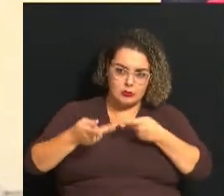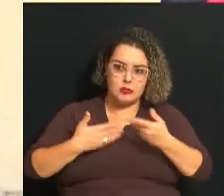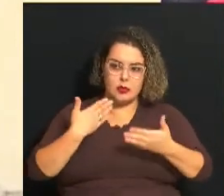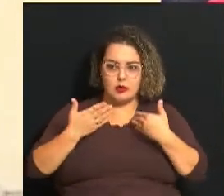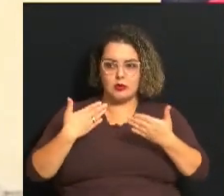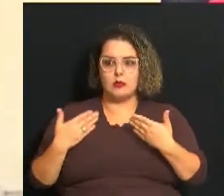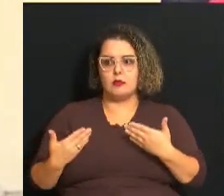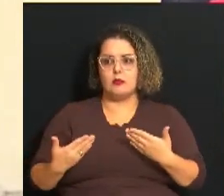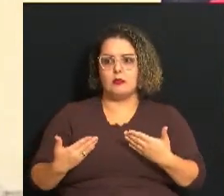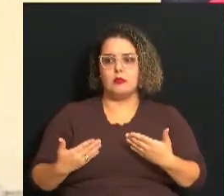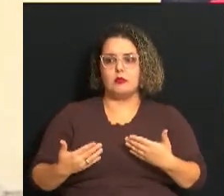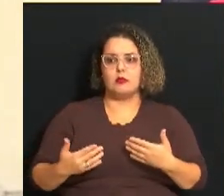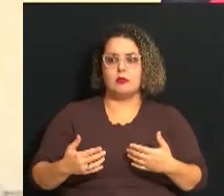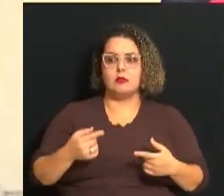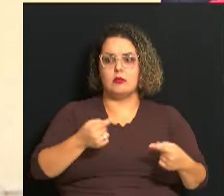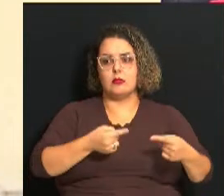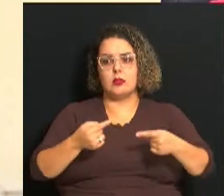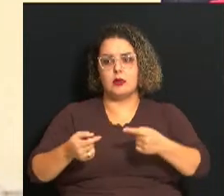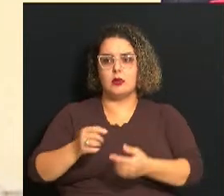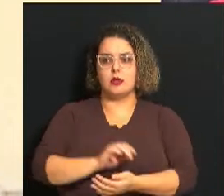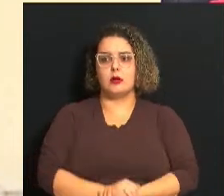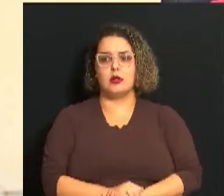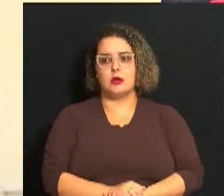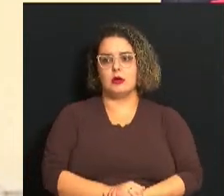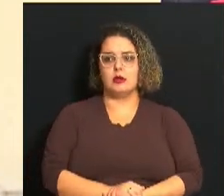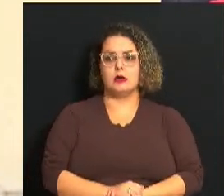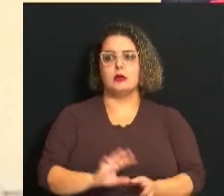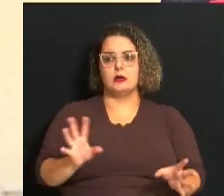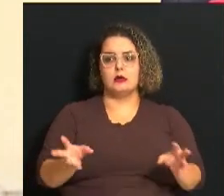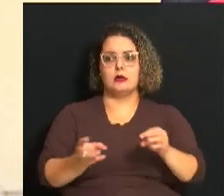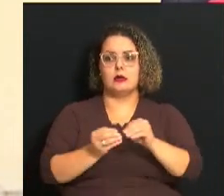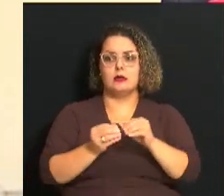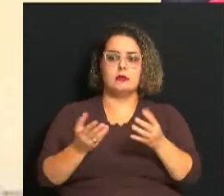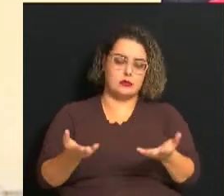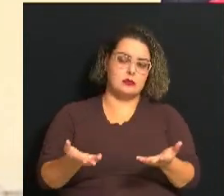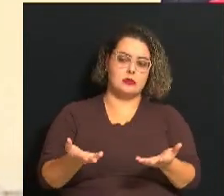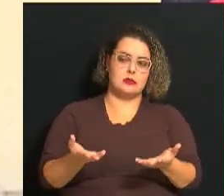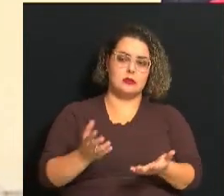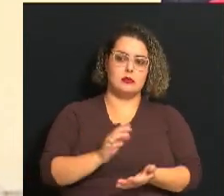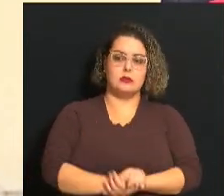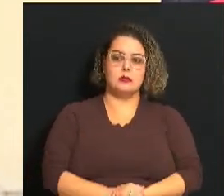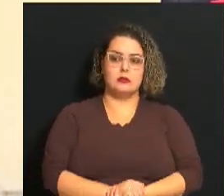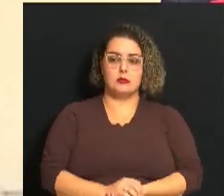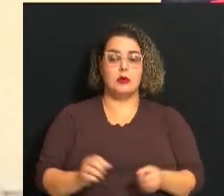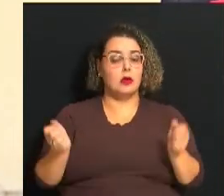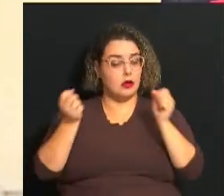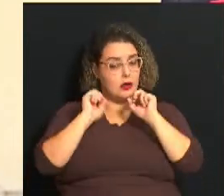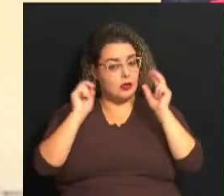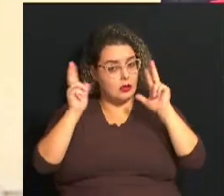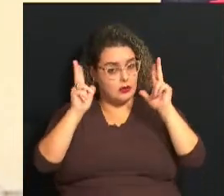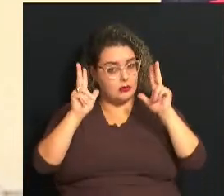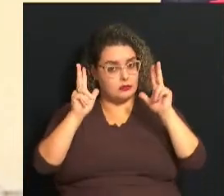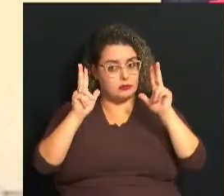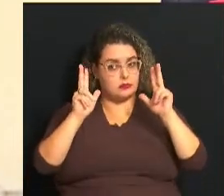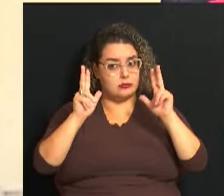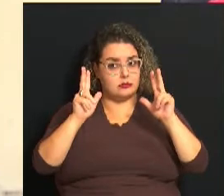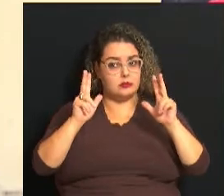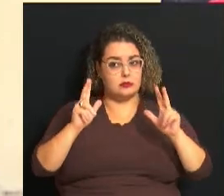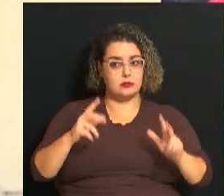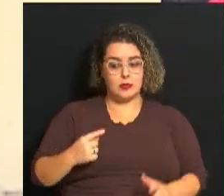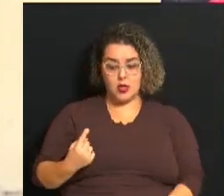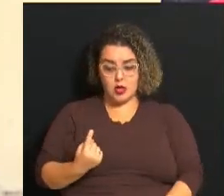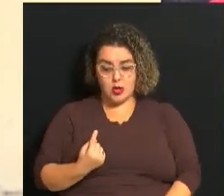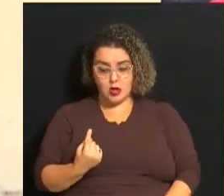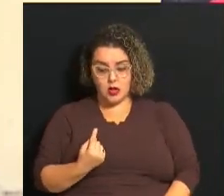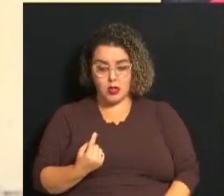os interesses no debate e conclui dessa dessa forma é alertando que é o individualismo EA